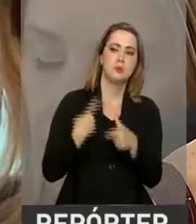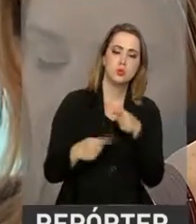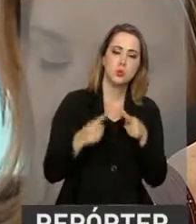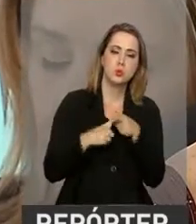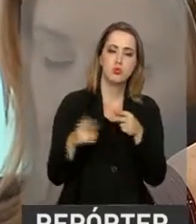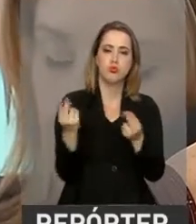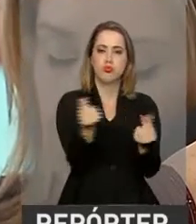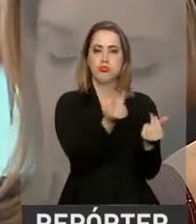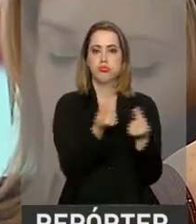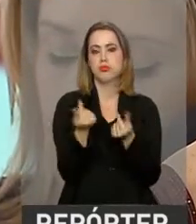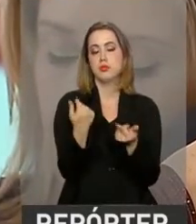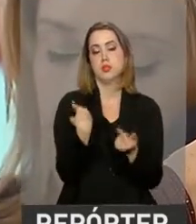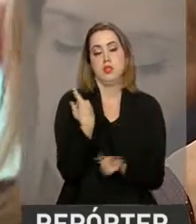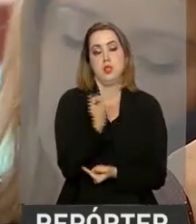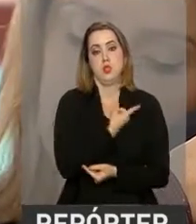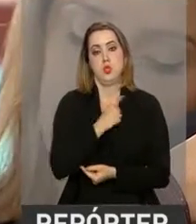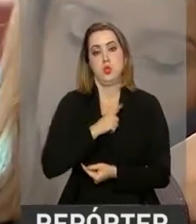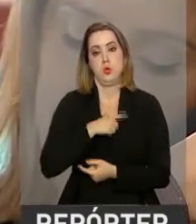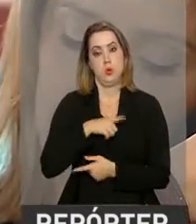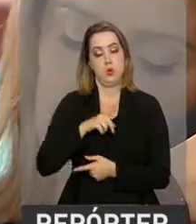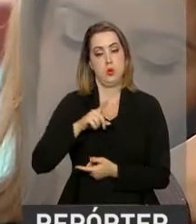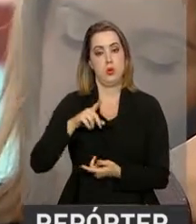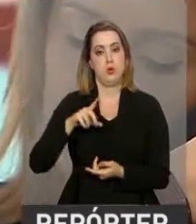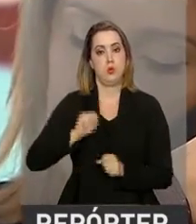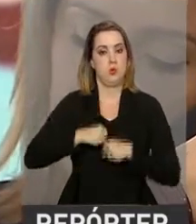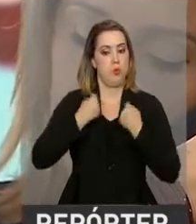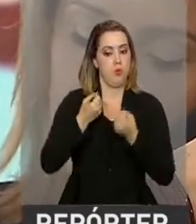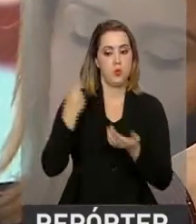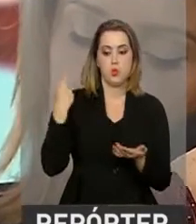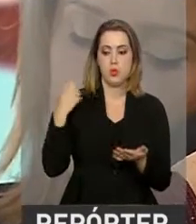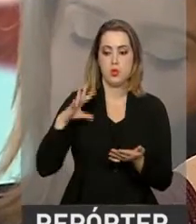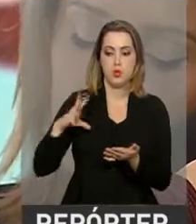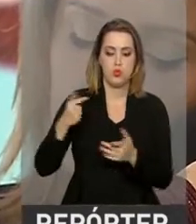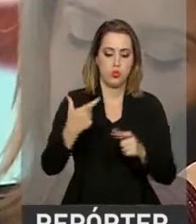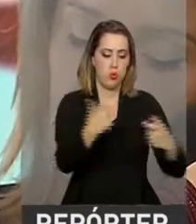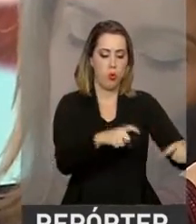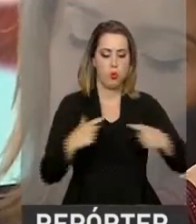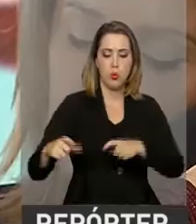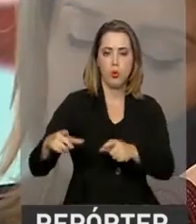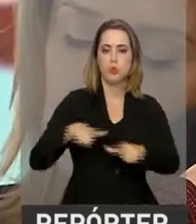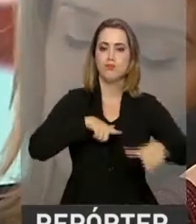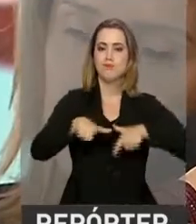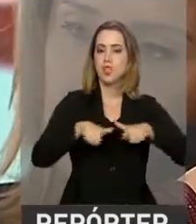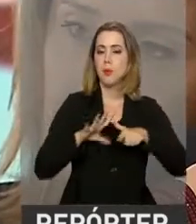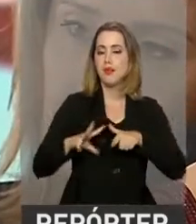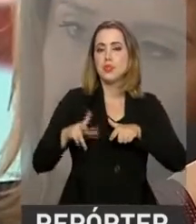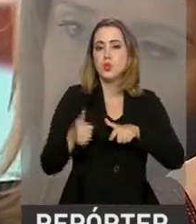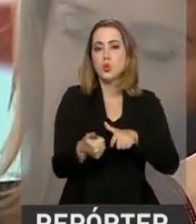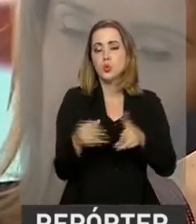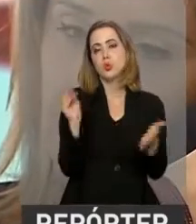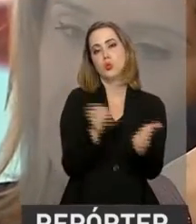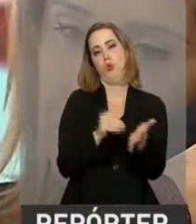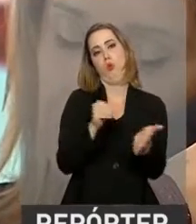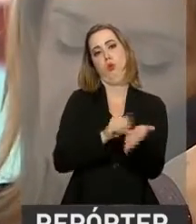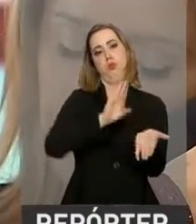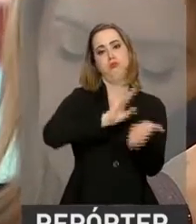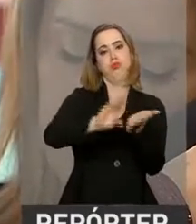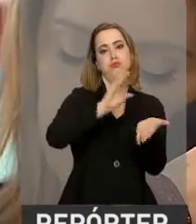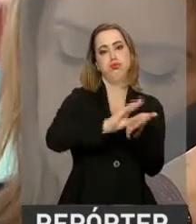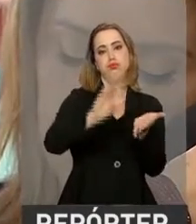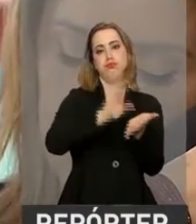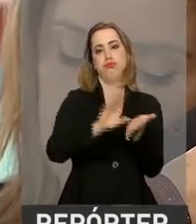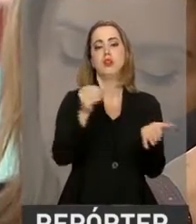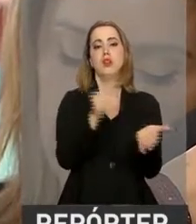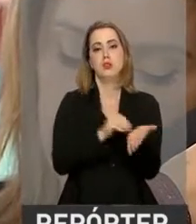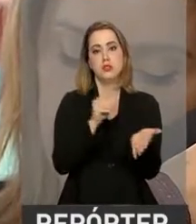financeiras e se nós somos obrigados a participar de todos os campos, nós não vamos ter recursos para fazer isso. Isso vai fazer